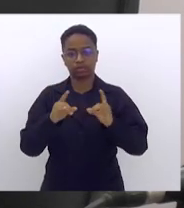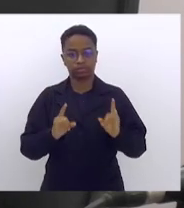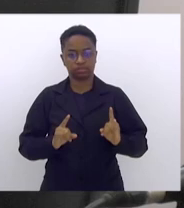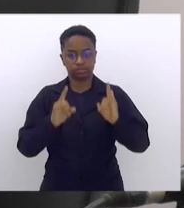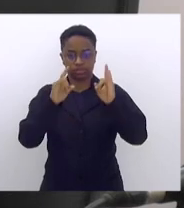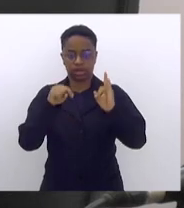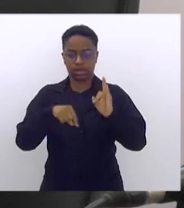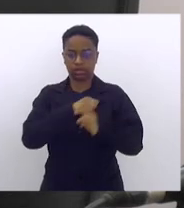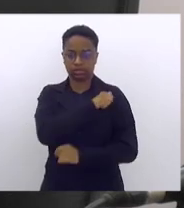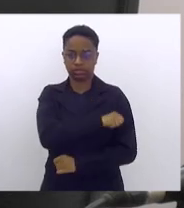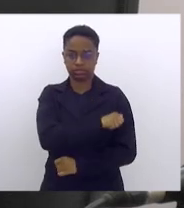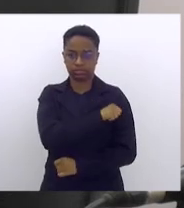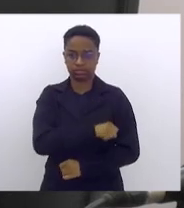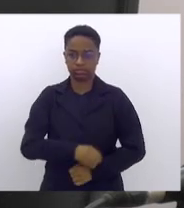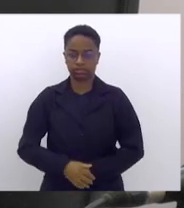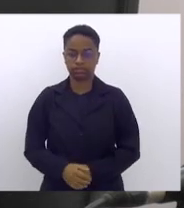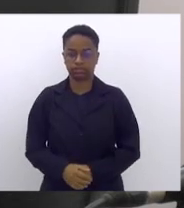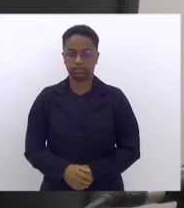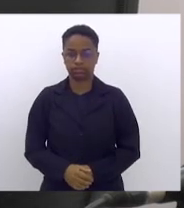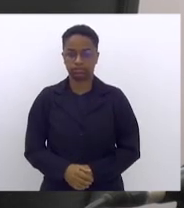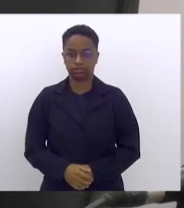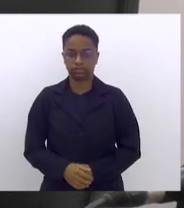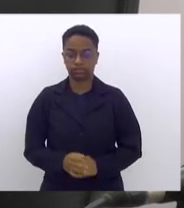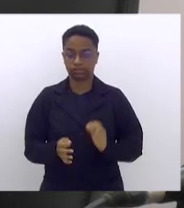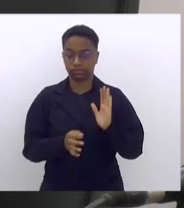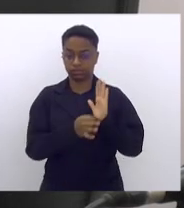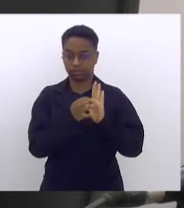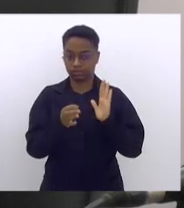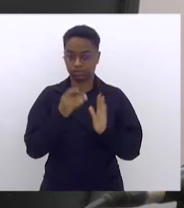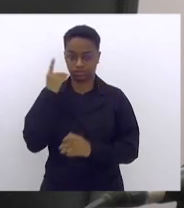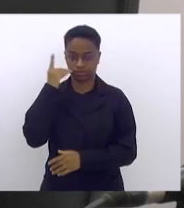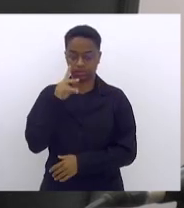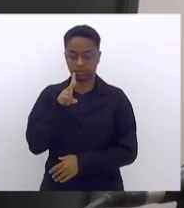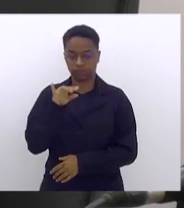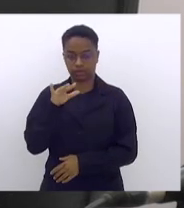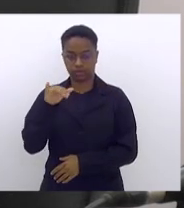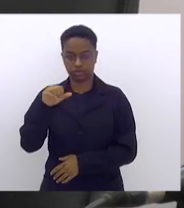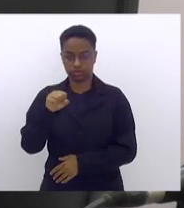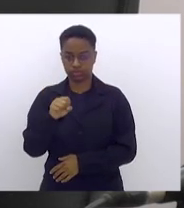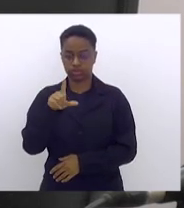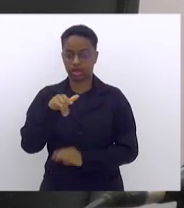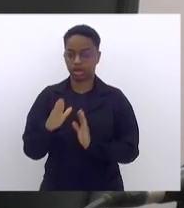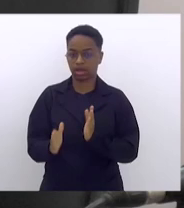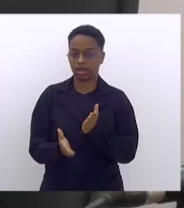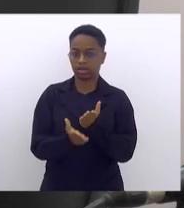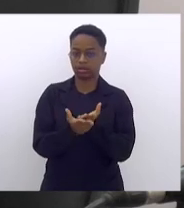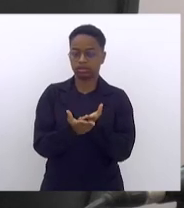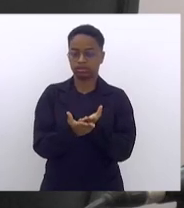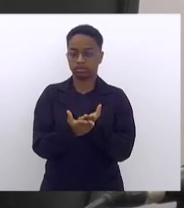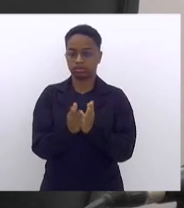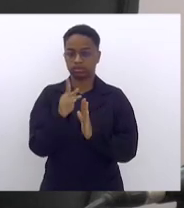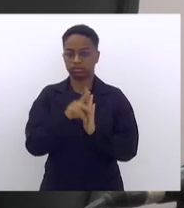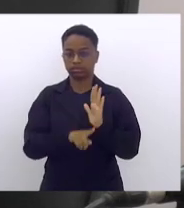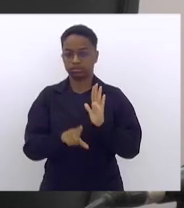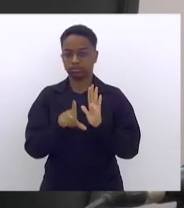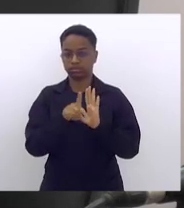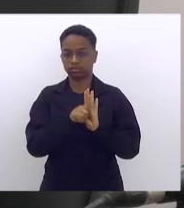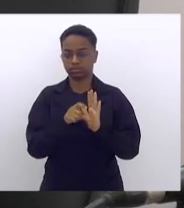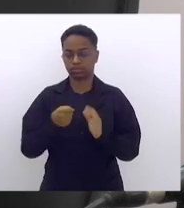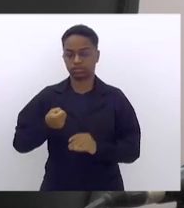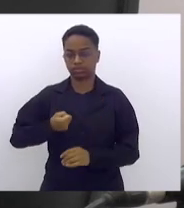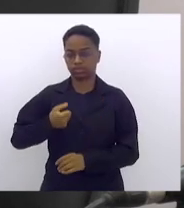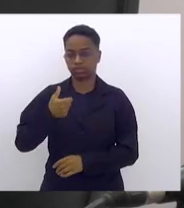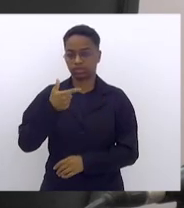do Rio de Janeiro. O parecer do deputado Vinícius Cozzolino é pela anexação ao projeto de lei